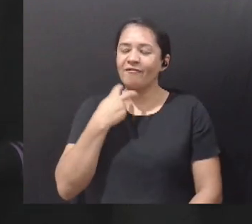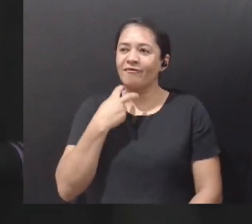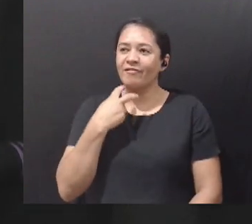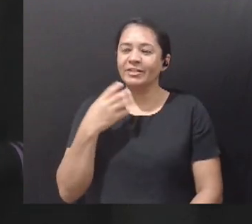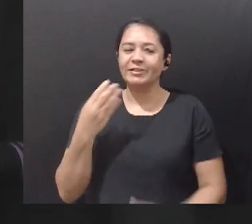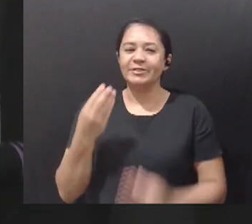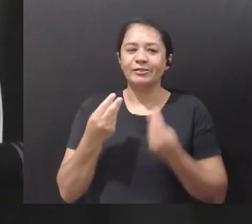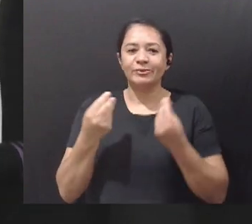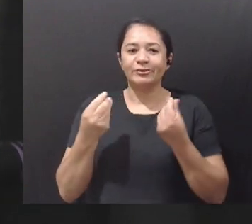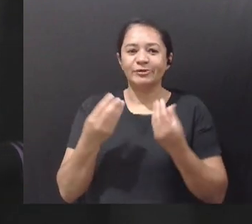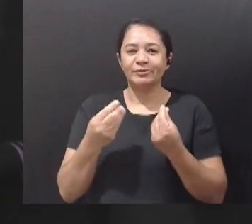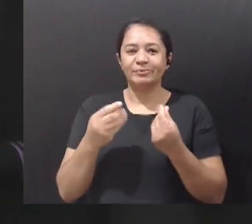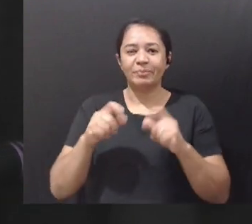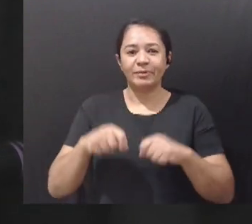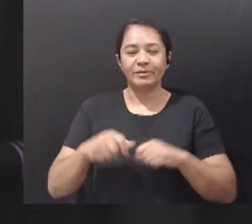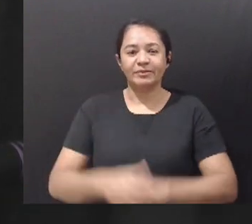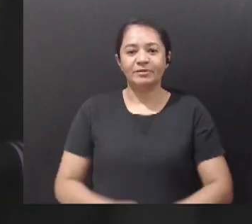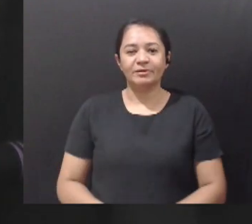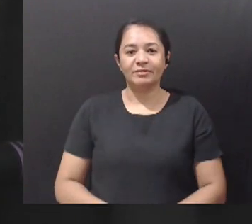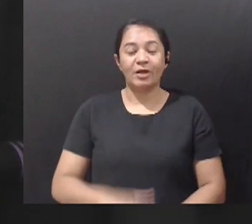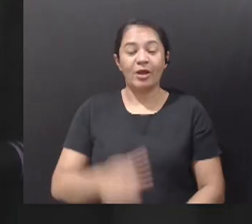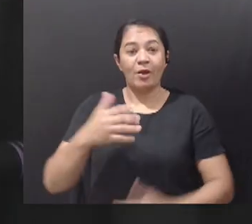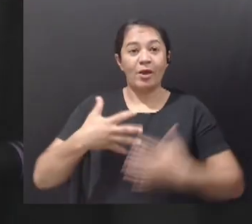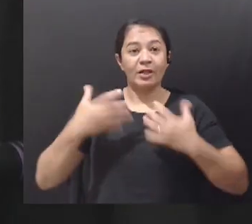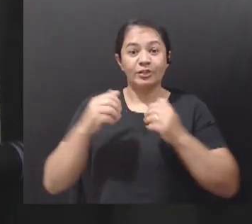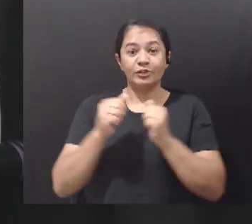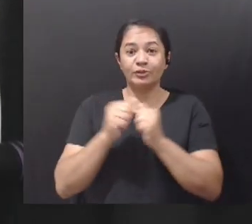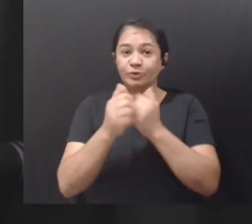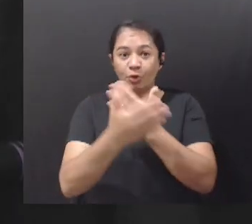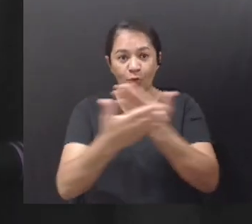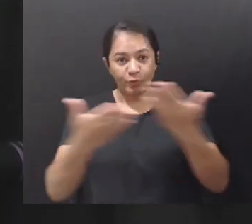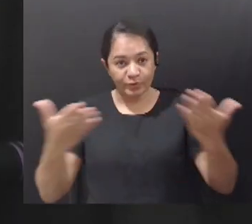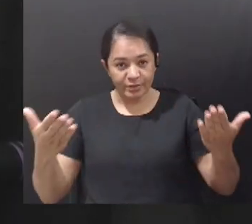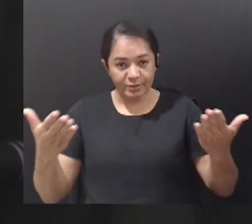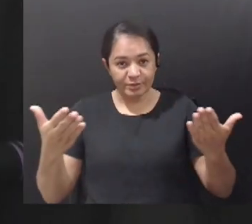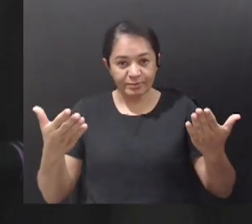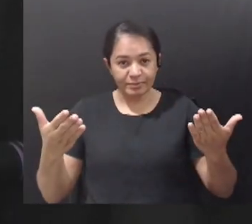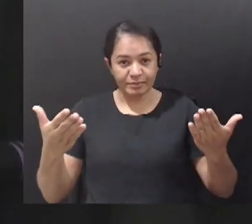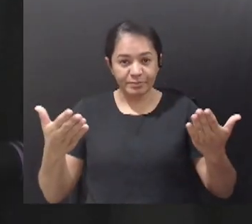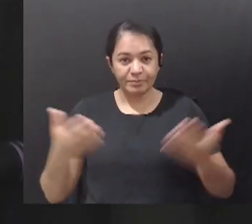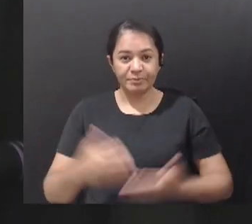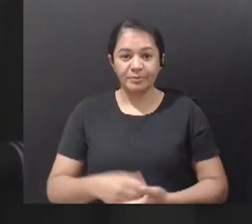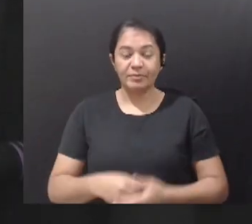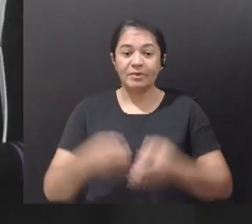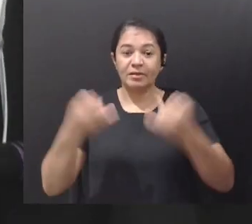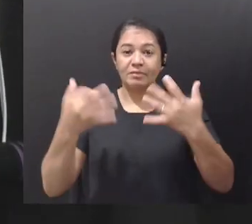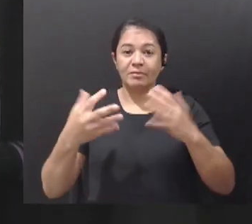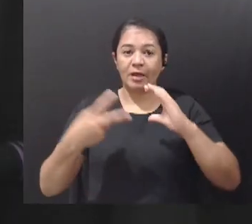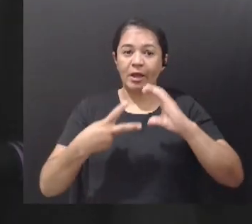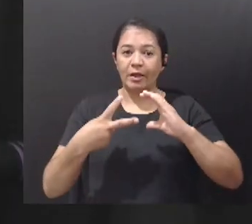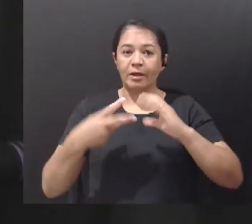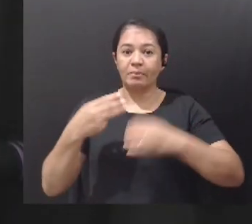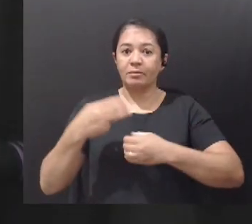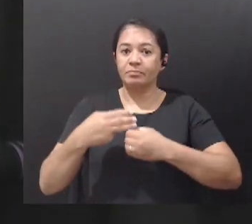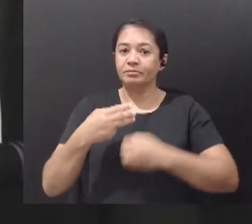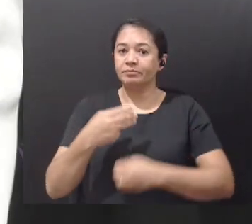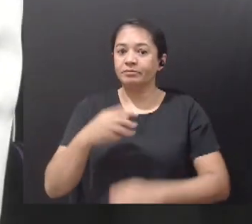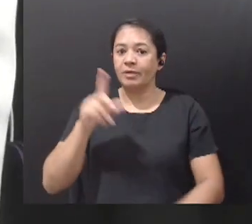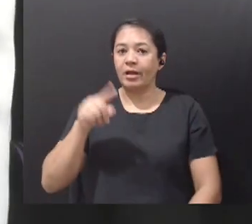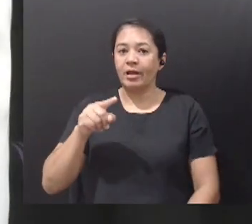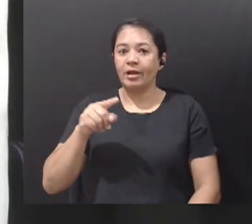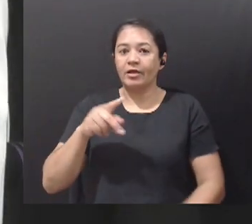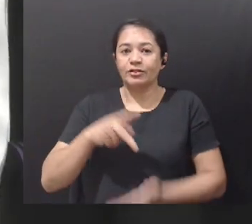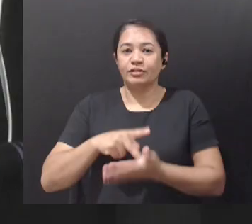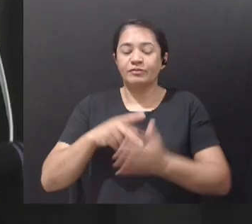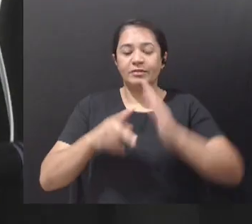imaginar. Uma alegria estar aqui com você, estar aqui com vocês e dizer que Câmara Municipal é literalmente a casa do povo, mas